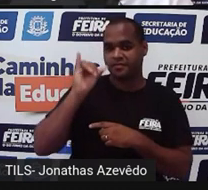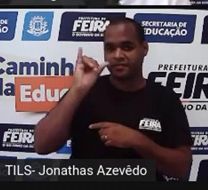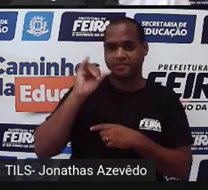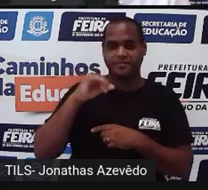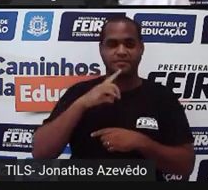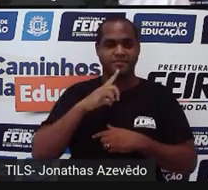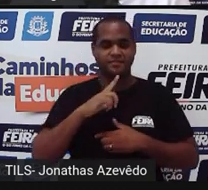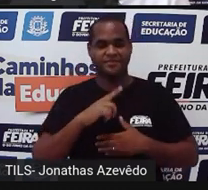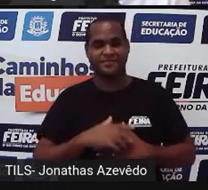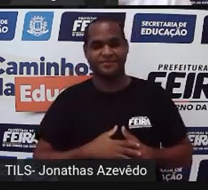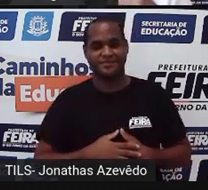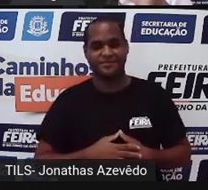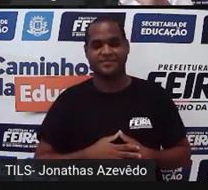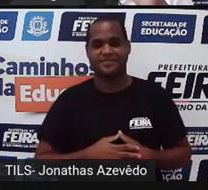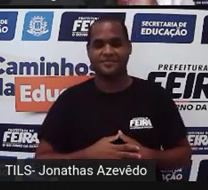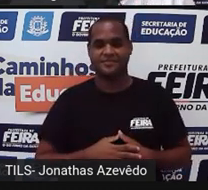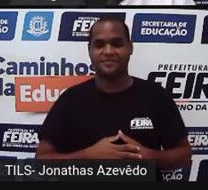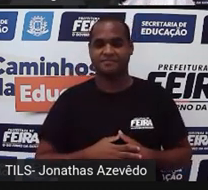para y.